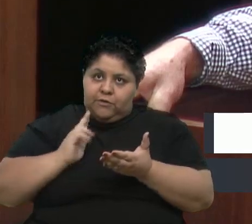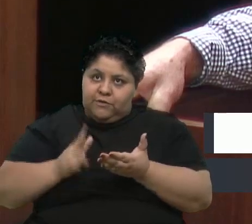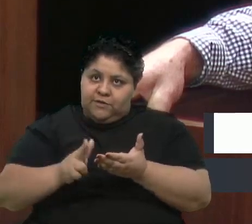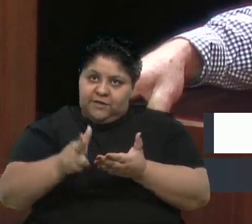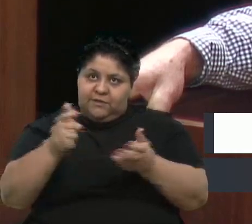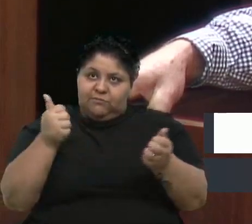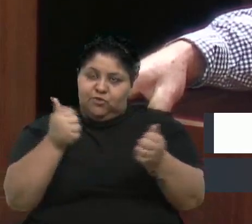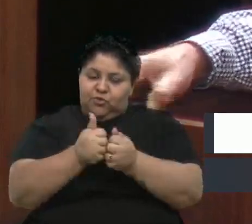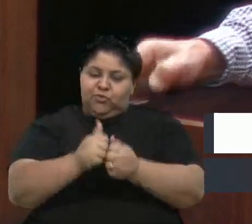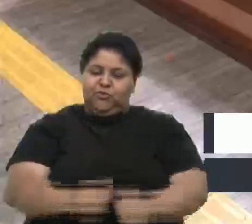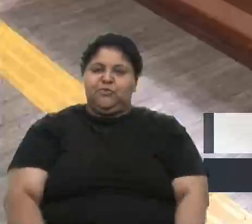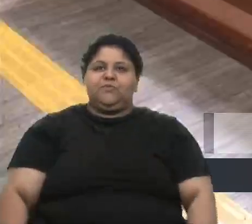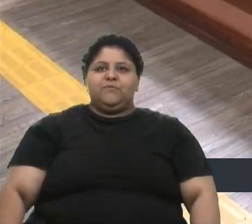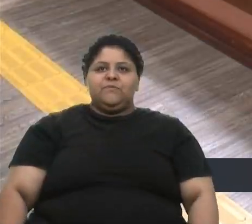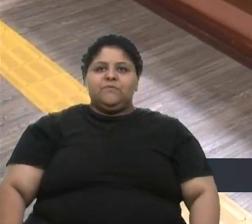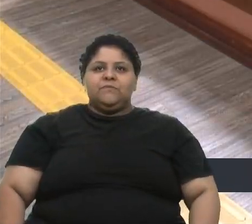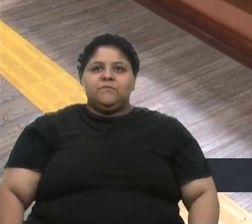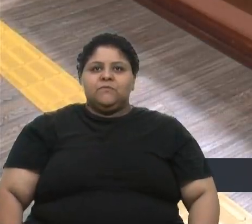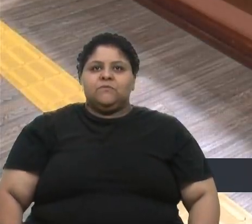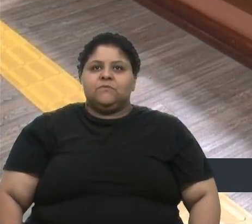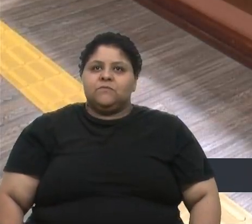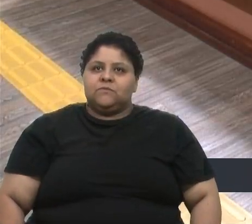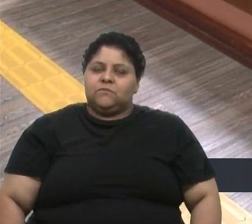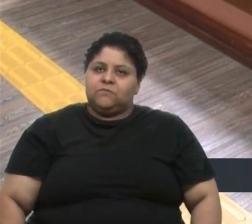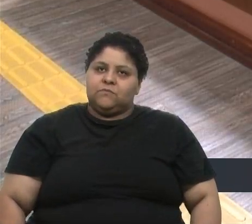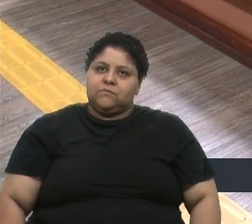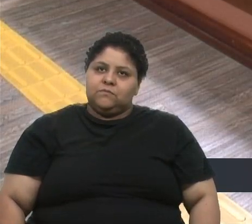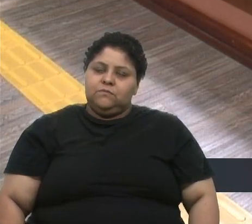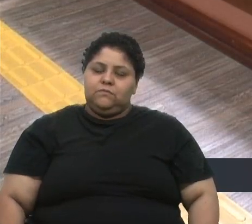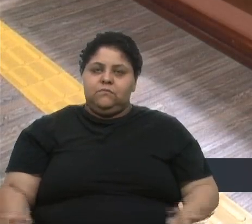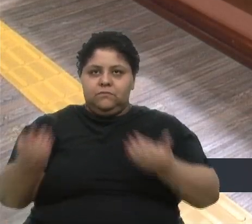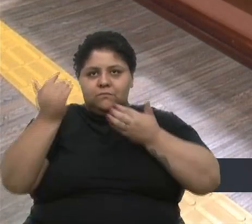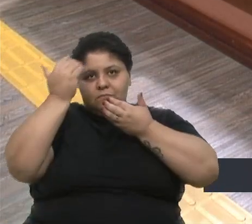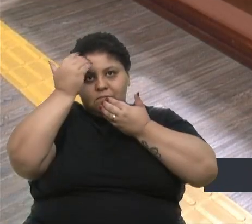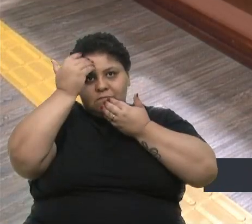Obrigado. Próximo.